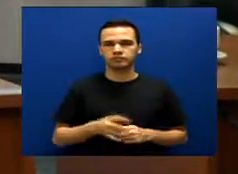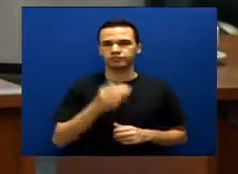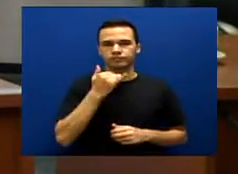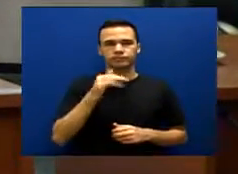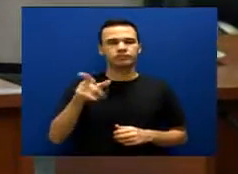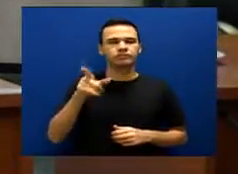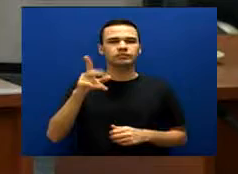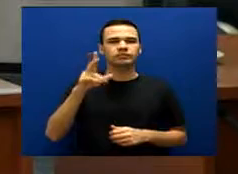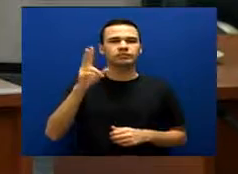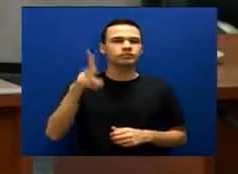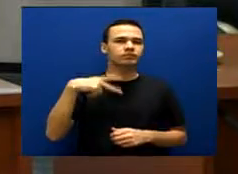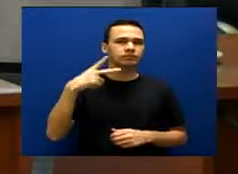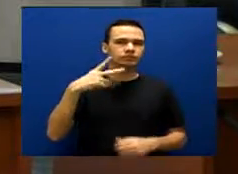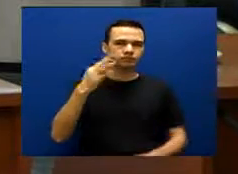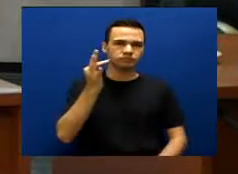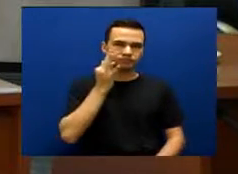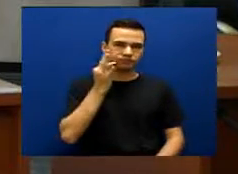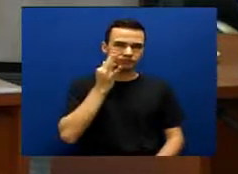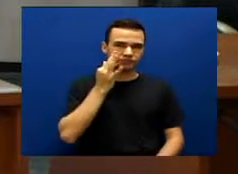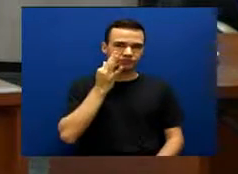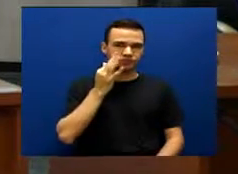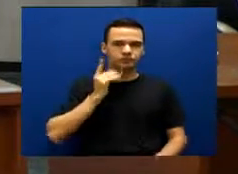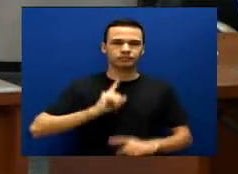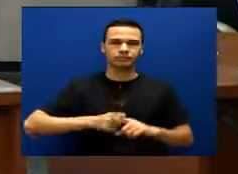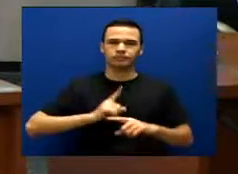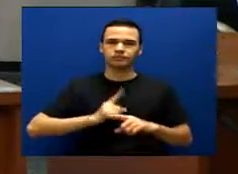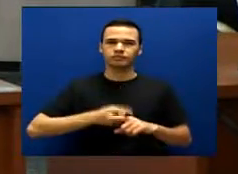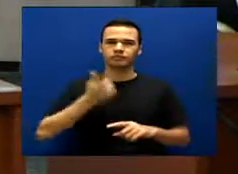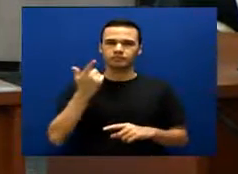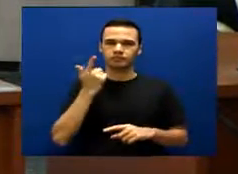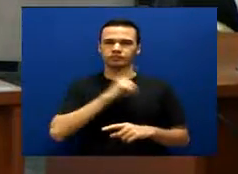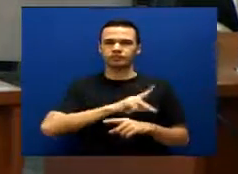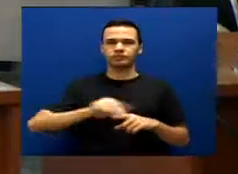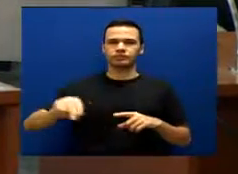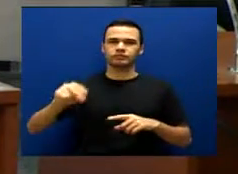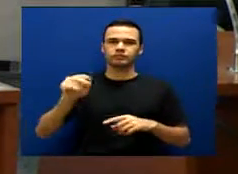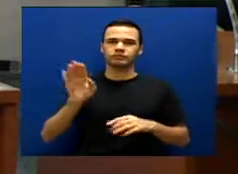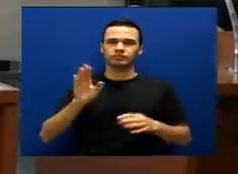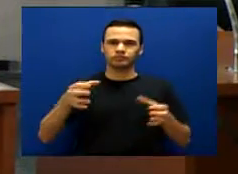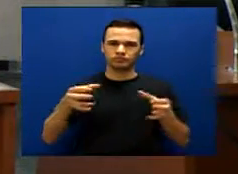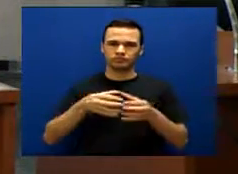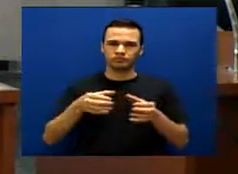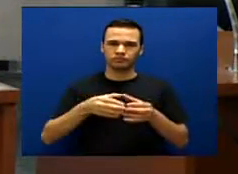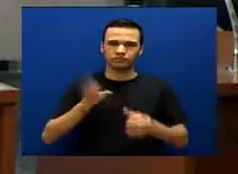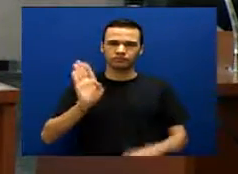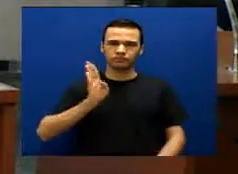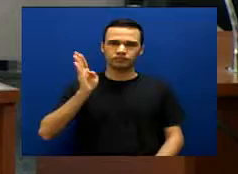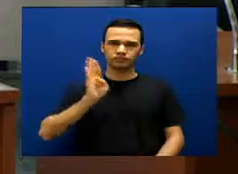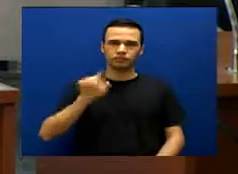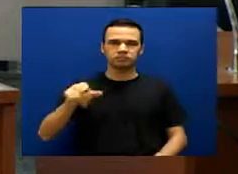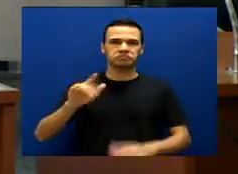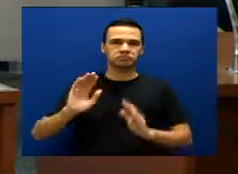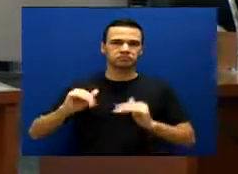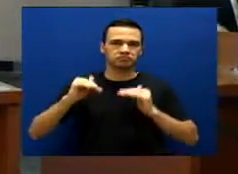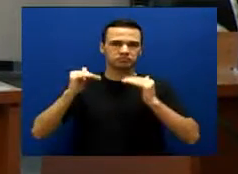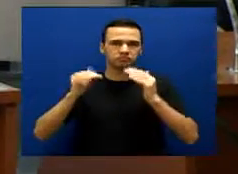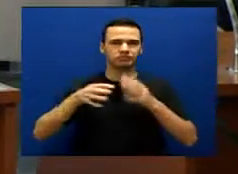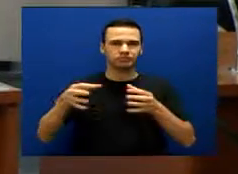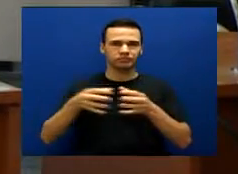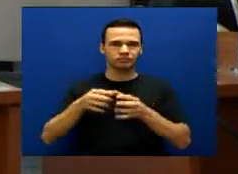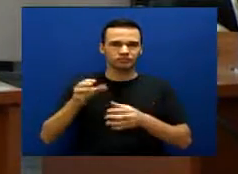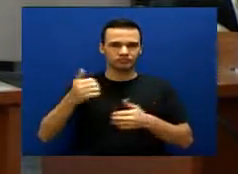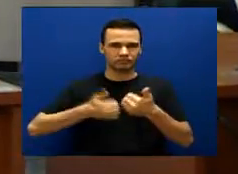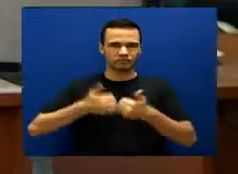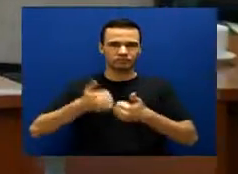Fernando Dini pelo acesso do Esporte Clube São Bento da nossa cidade. O São Bento é